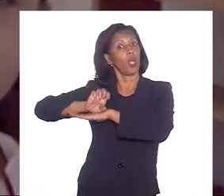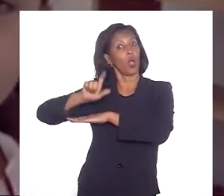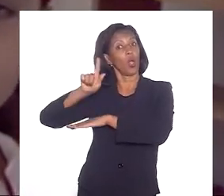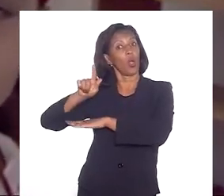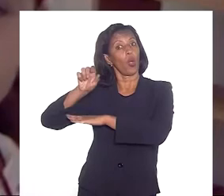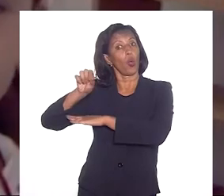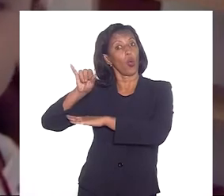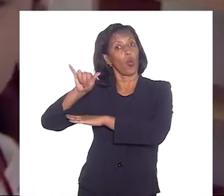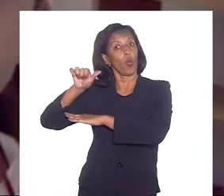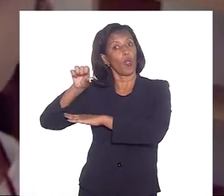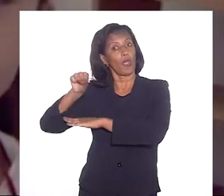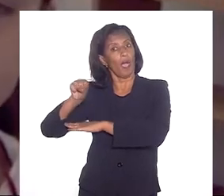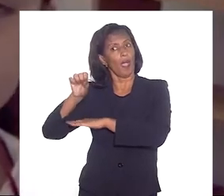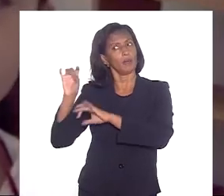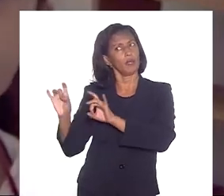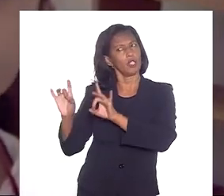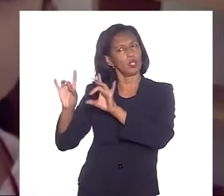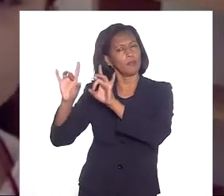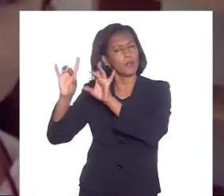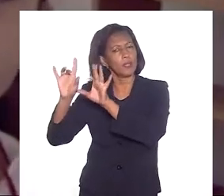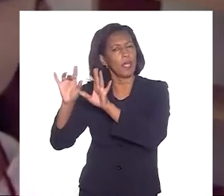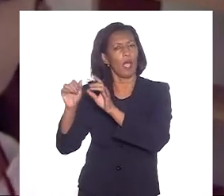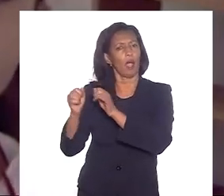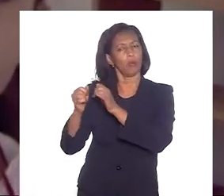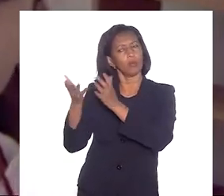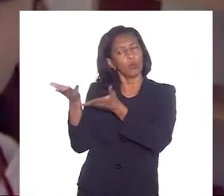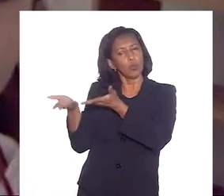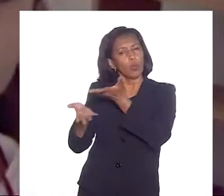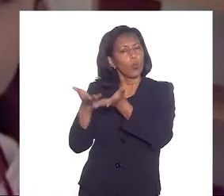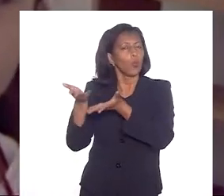muito especial. Então tem todos os